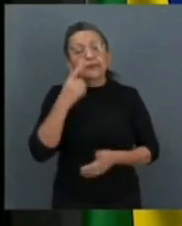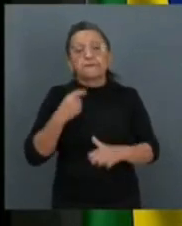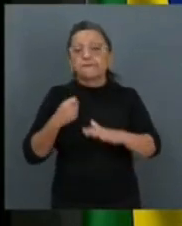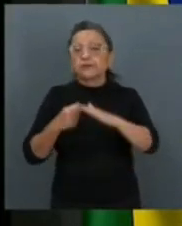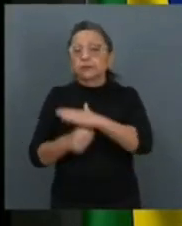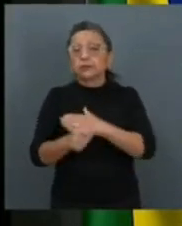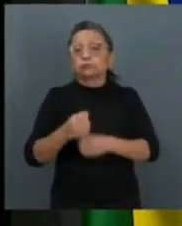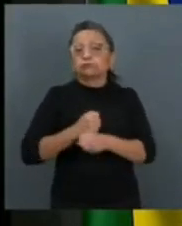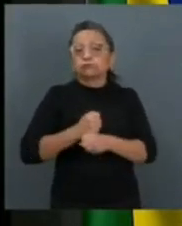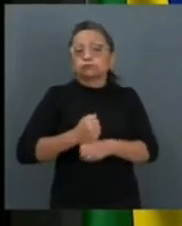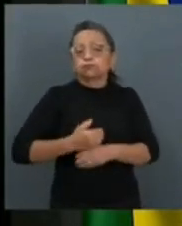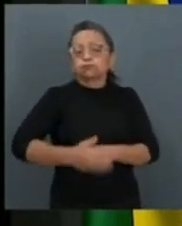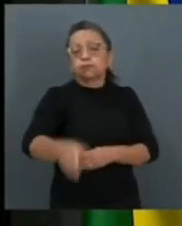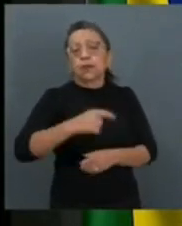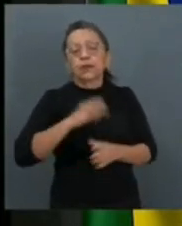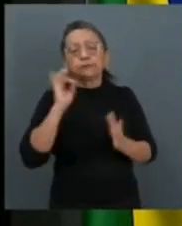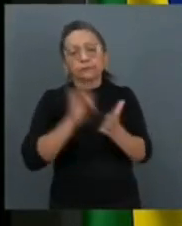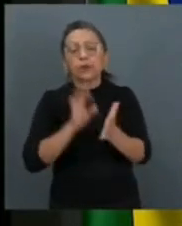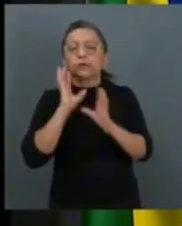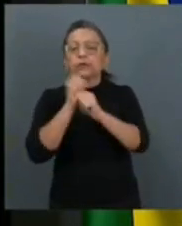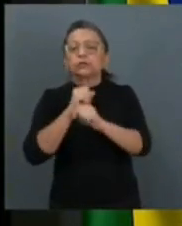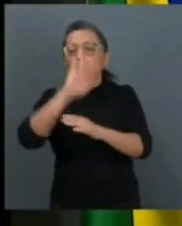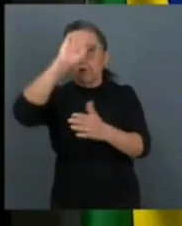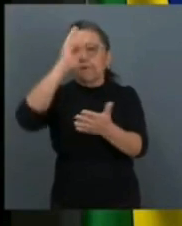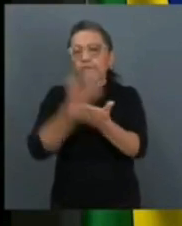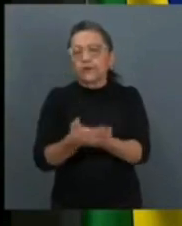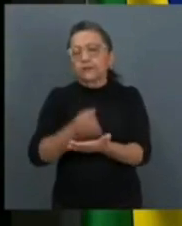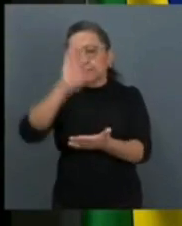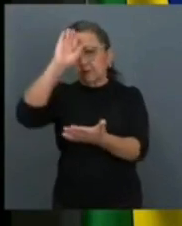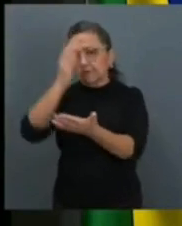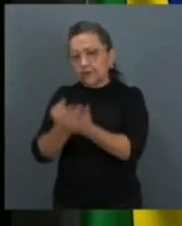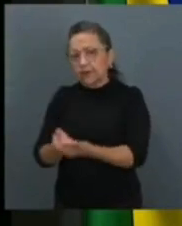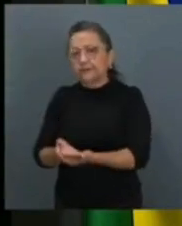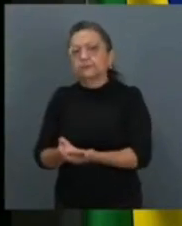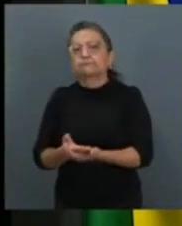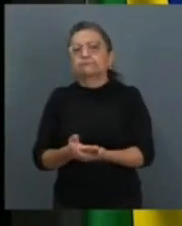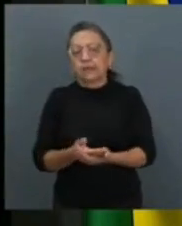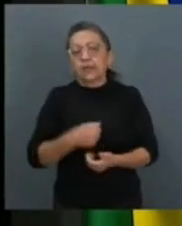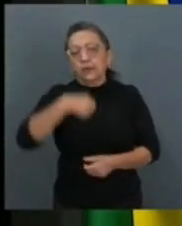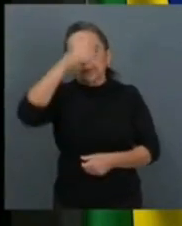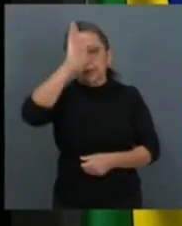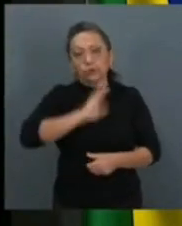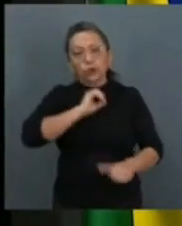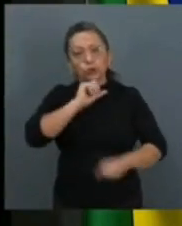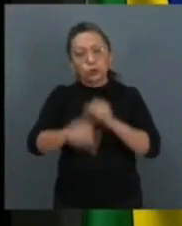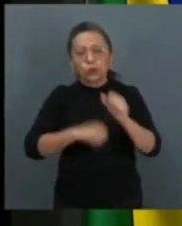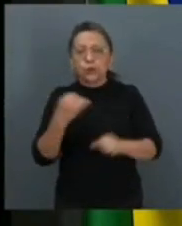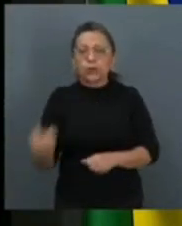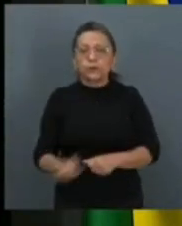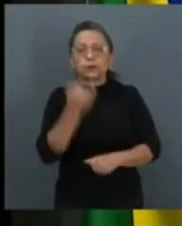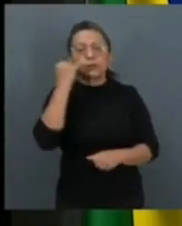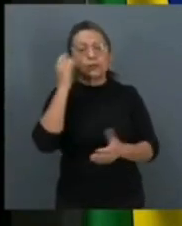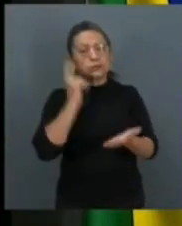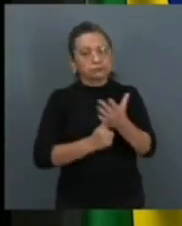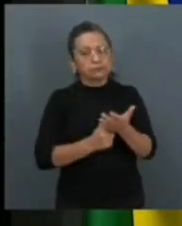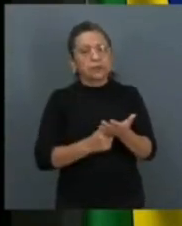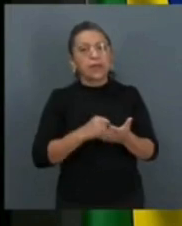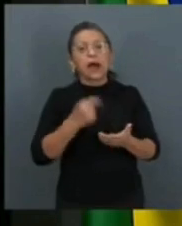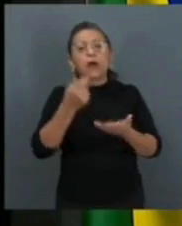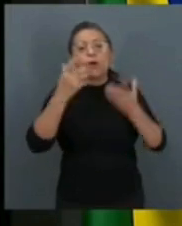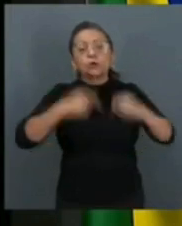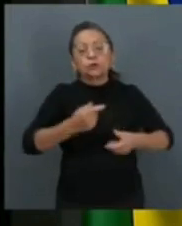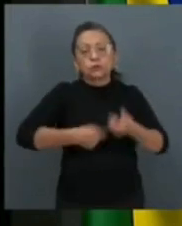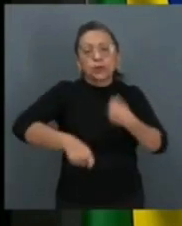Investimentos de longo prazo são fruto de confiança, fruto de credibilidade. E o Brasil se tornou um importante player no